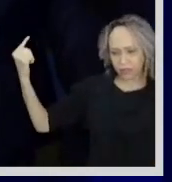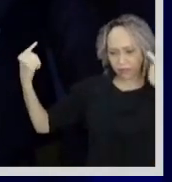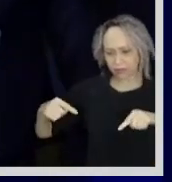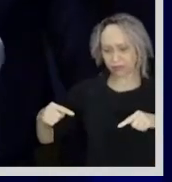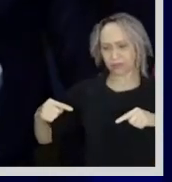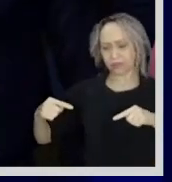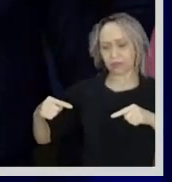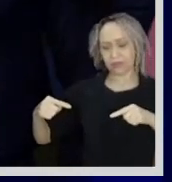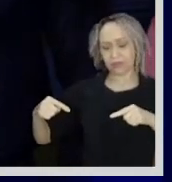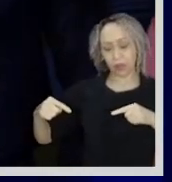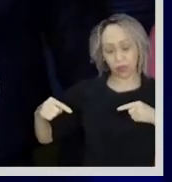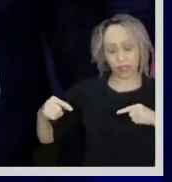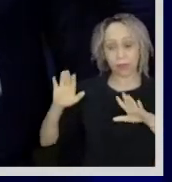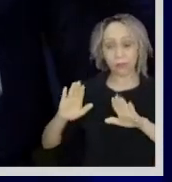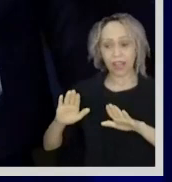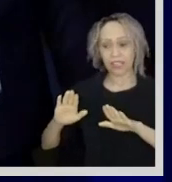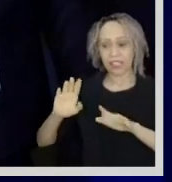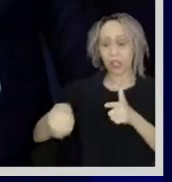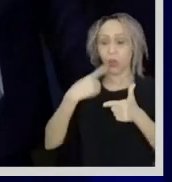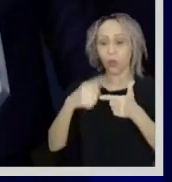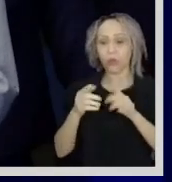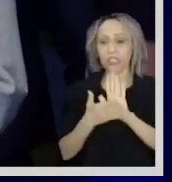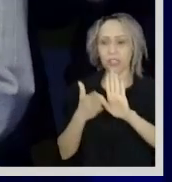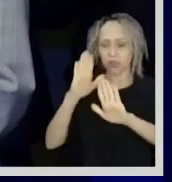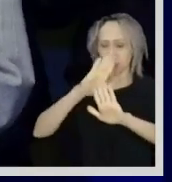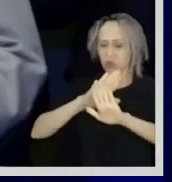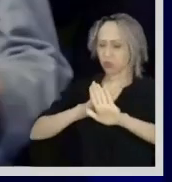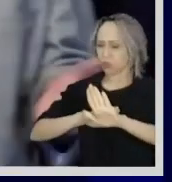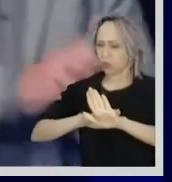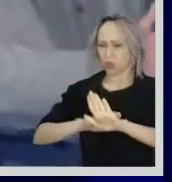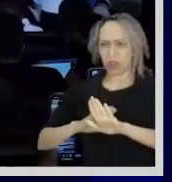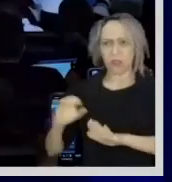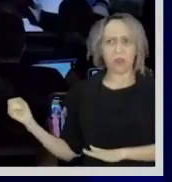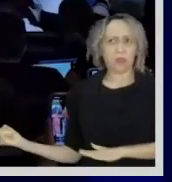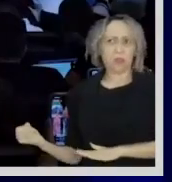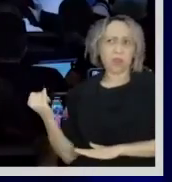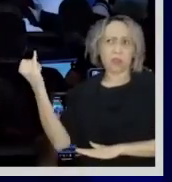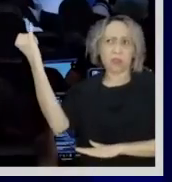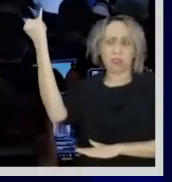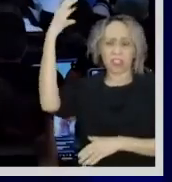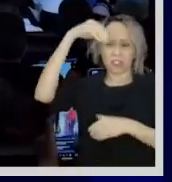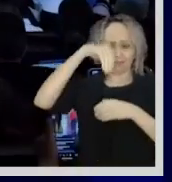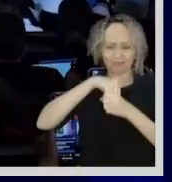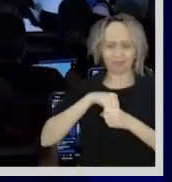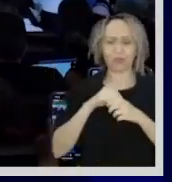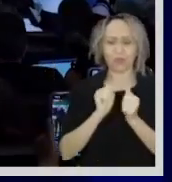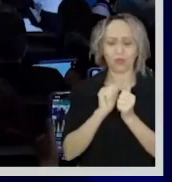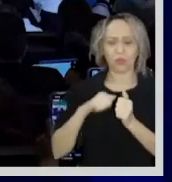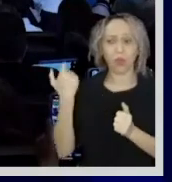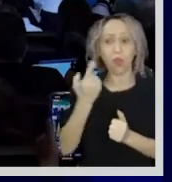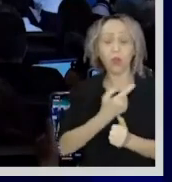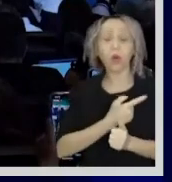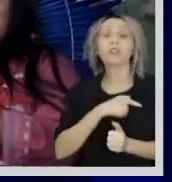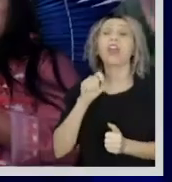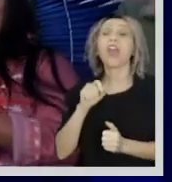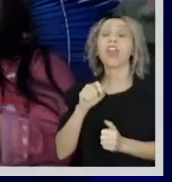vou nomear um deputado para ser diretor de uma grande estatal. Tinha um prazo de 3 anos, uma carência. A pessoa tinha que estar 3 anos fora de um